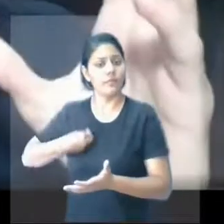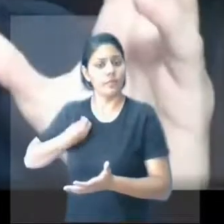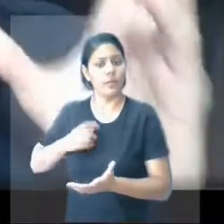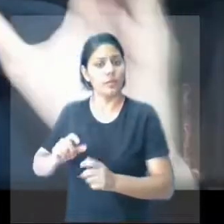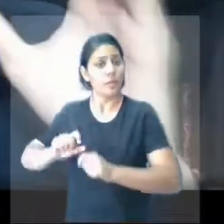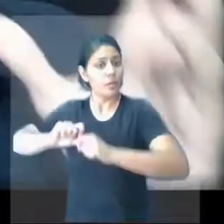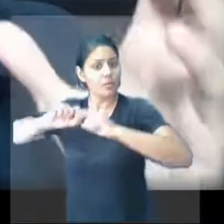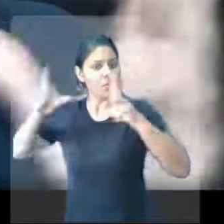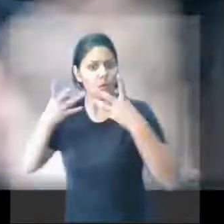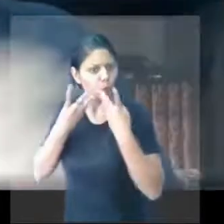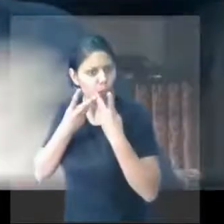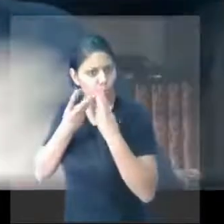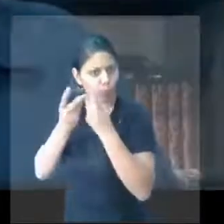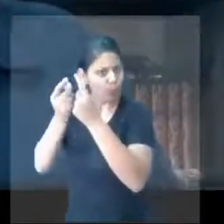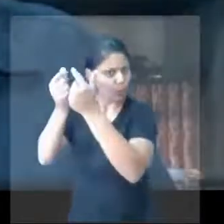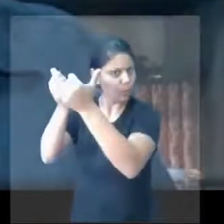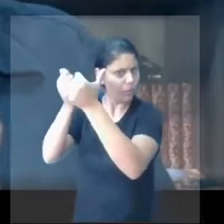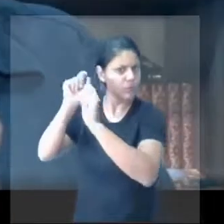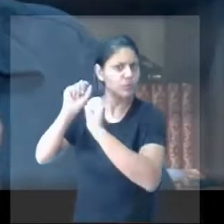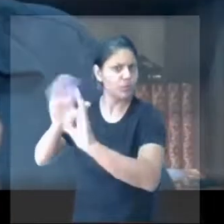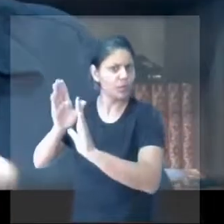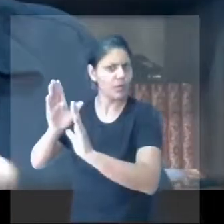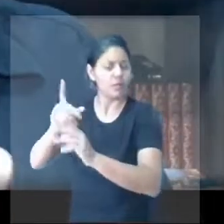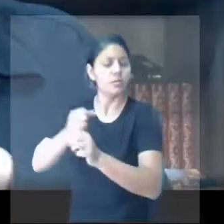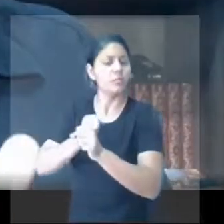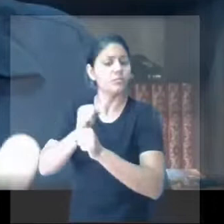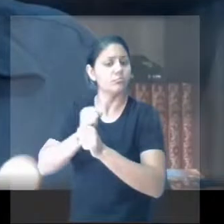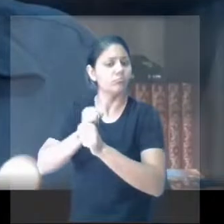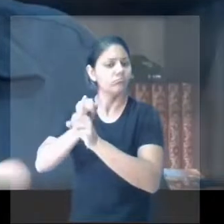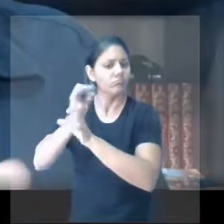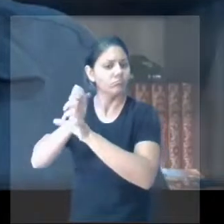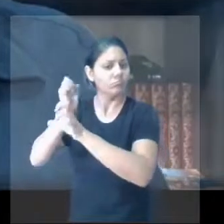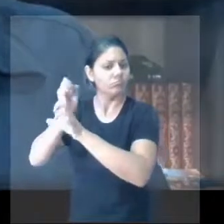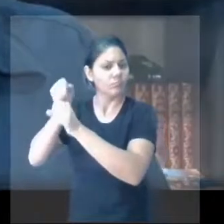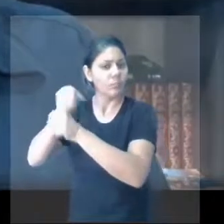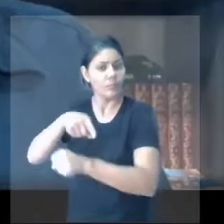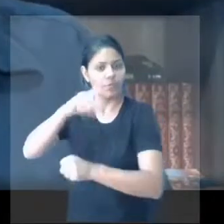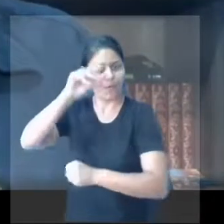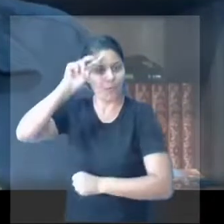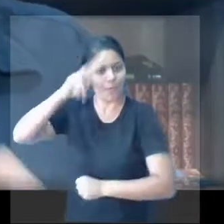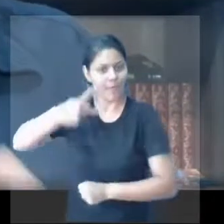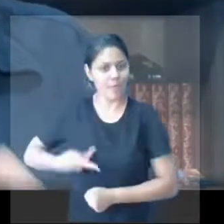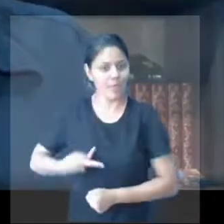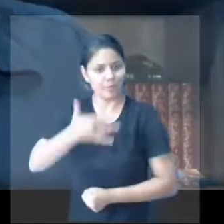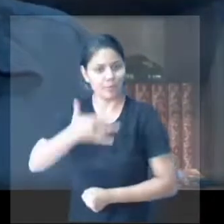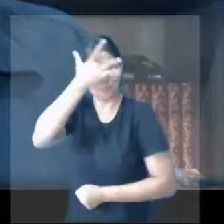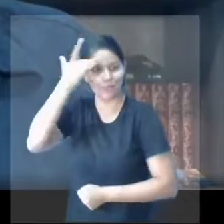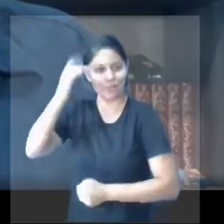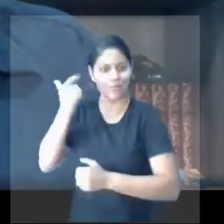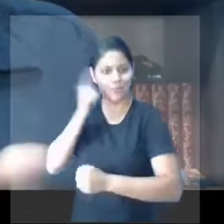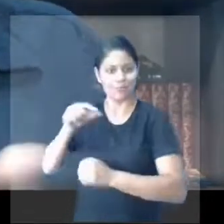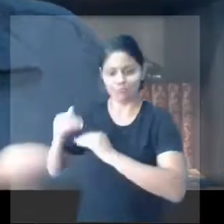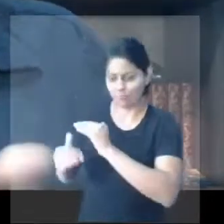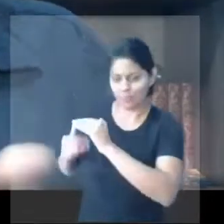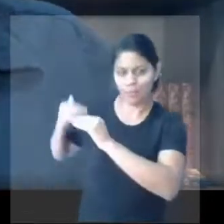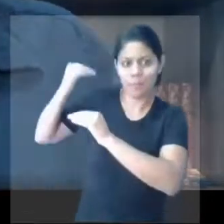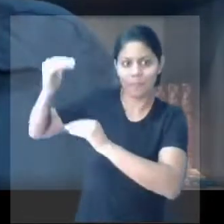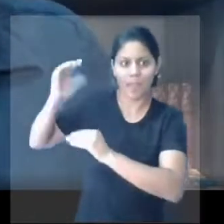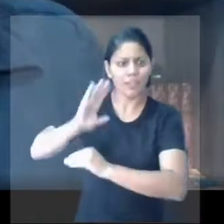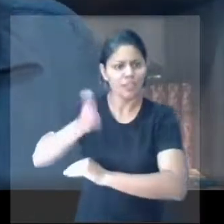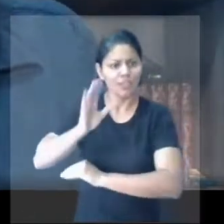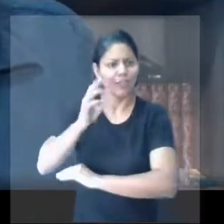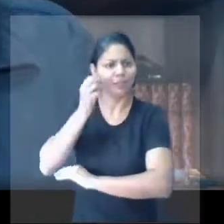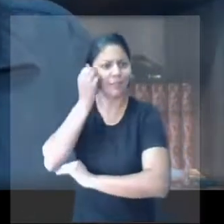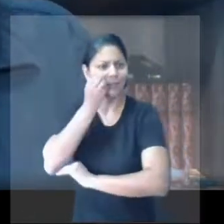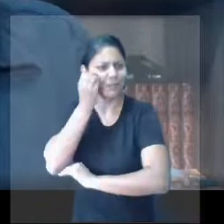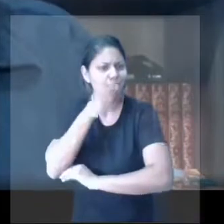alto nível que sempre esteve. Com o passar do tempo, você vai evoluir como pessoa. E vai chegar a um nível que você vai estar tão bem experimentado que você